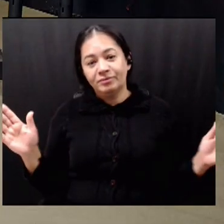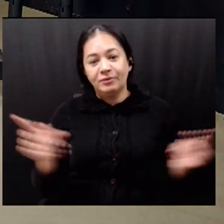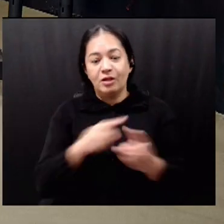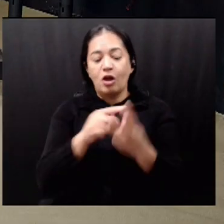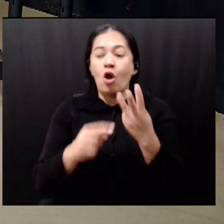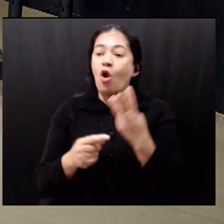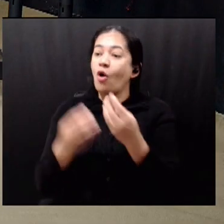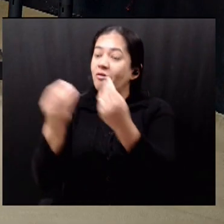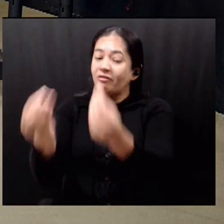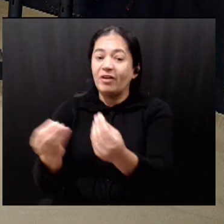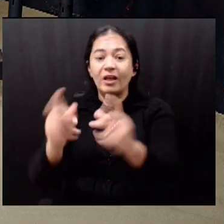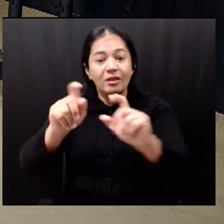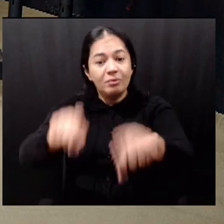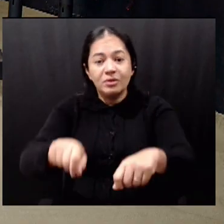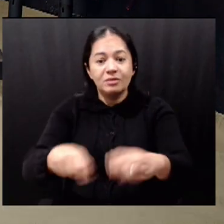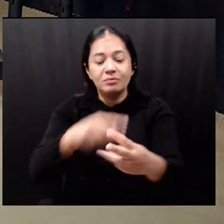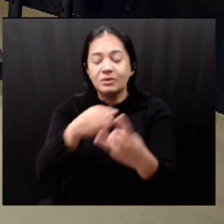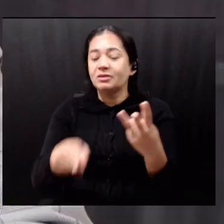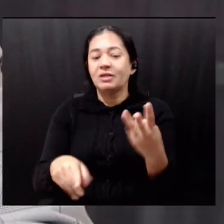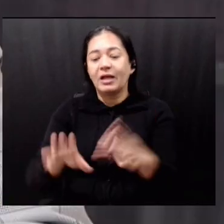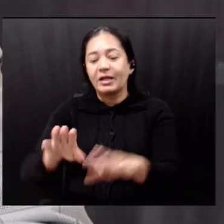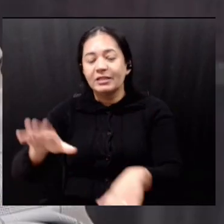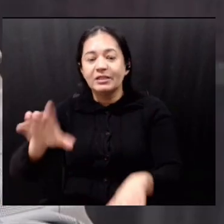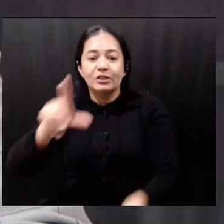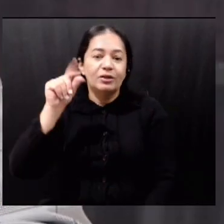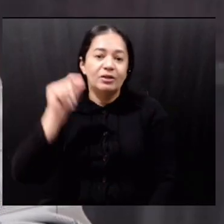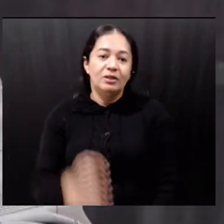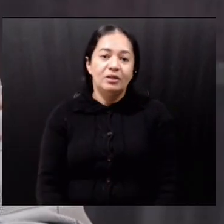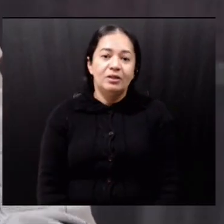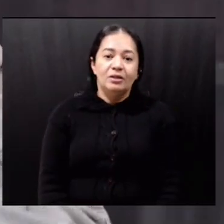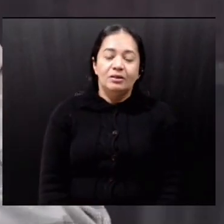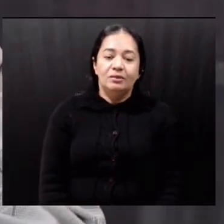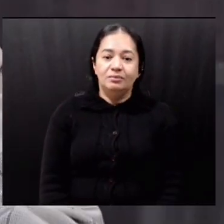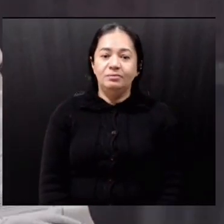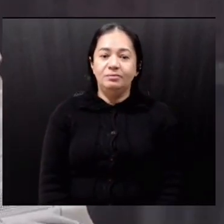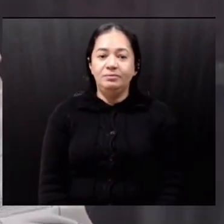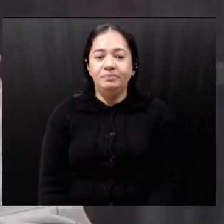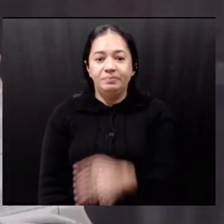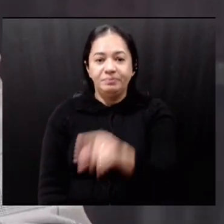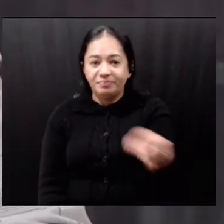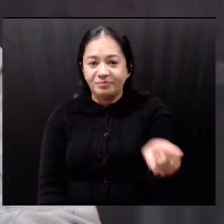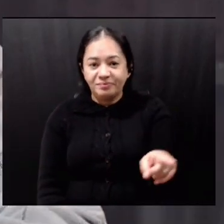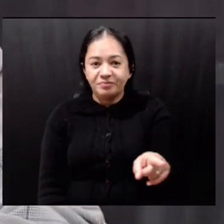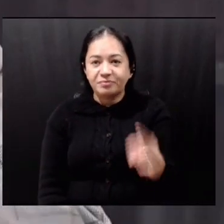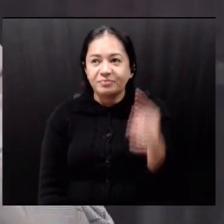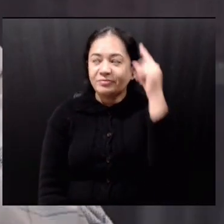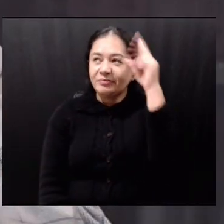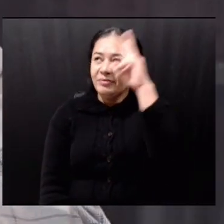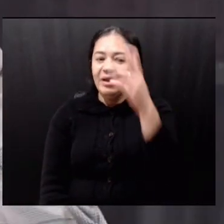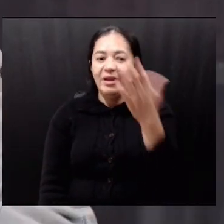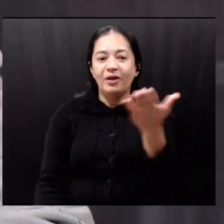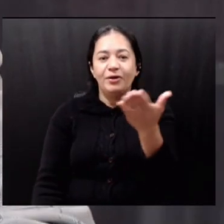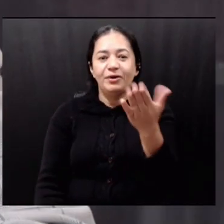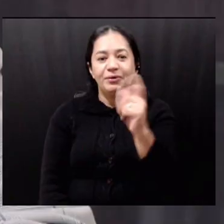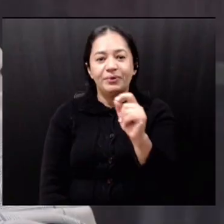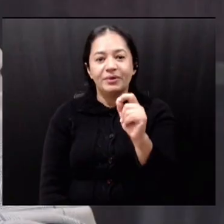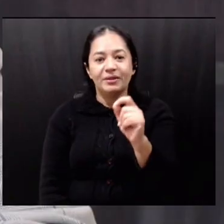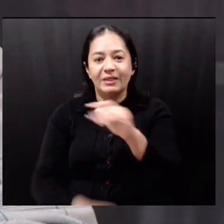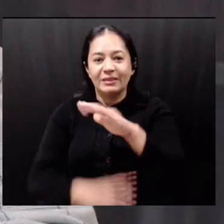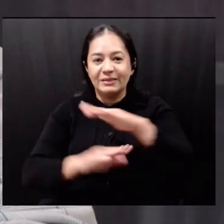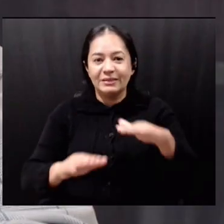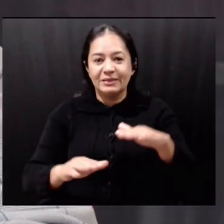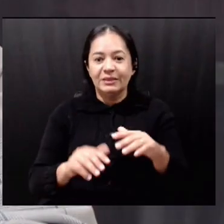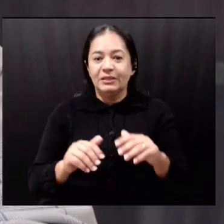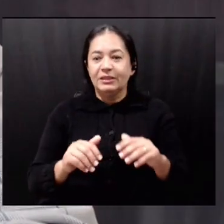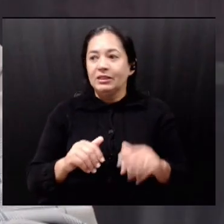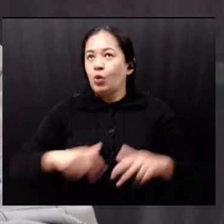isso, né? Uhum. Sim, ofertar possibilidades ali para aquela criança. E me veio assim agora também que você falou das crianças, né, que elas não param. Eu